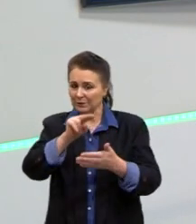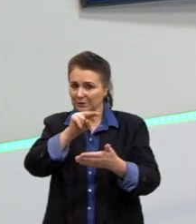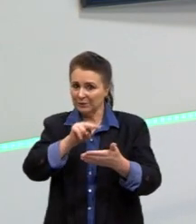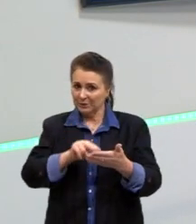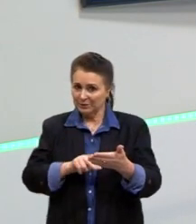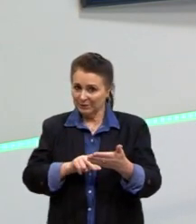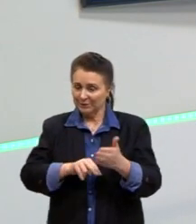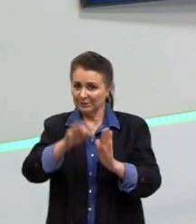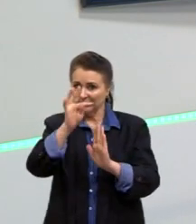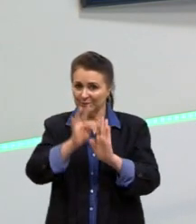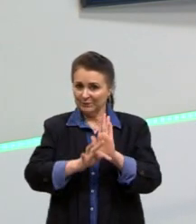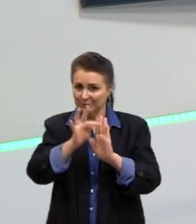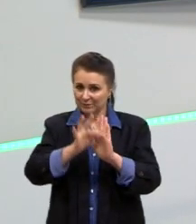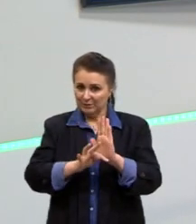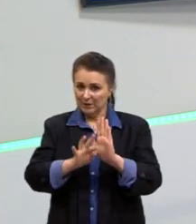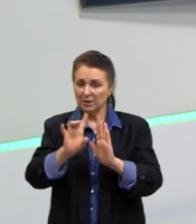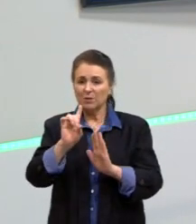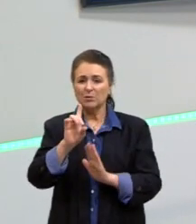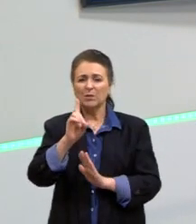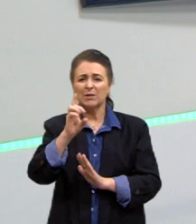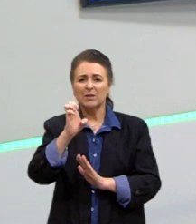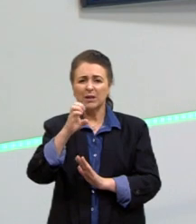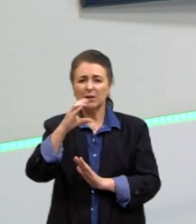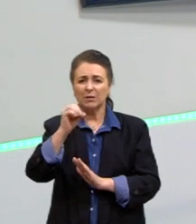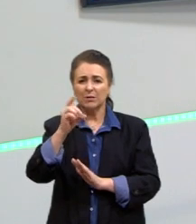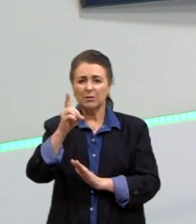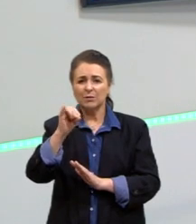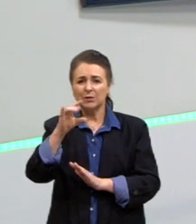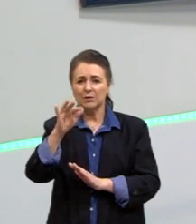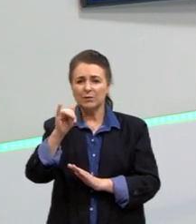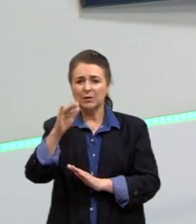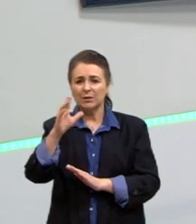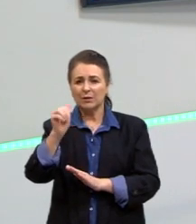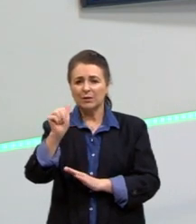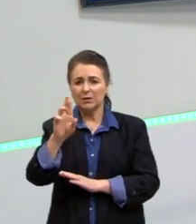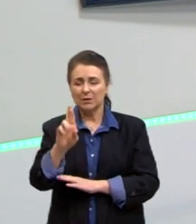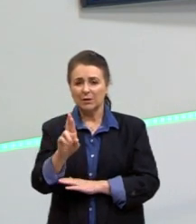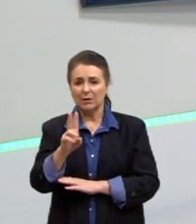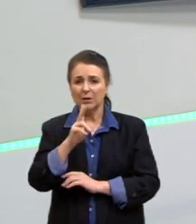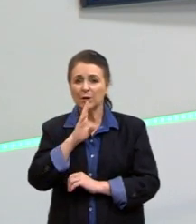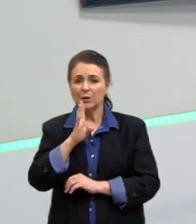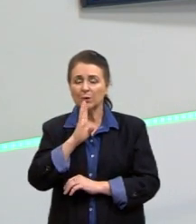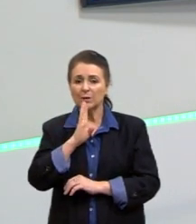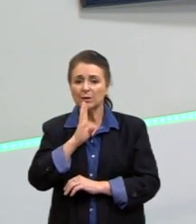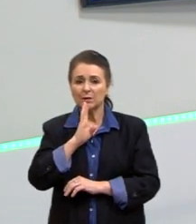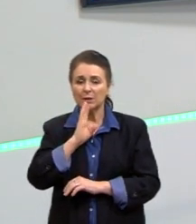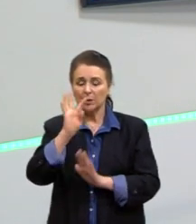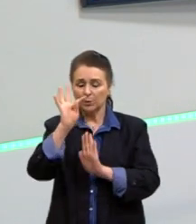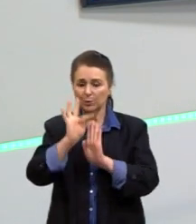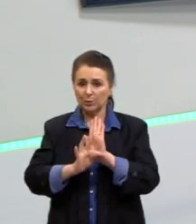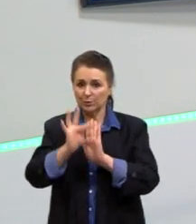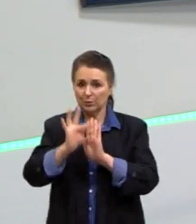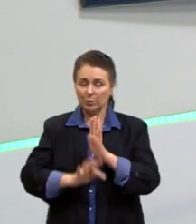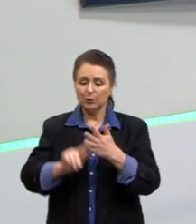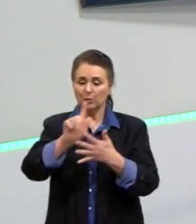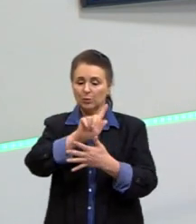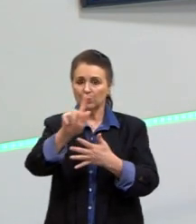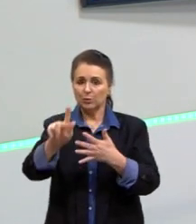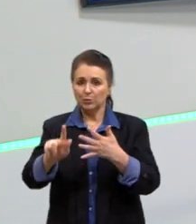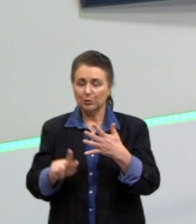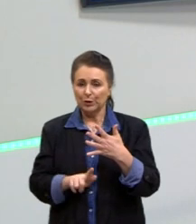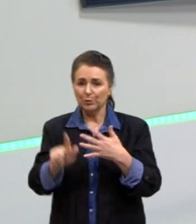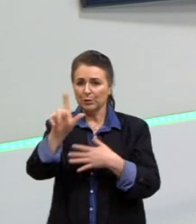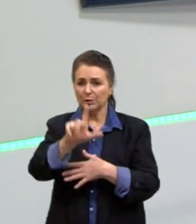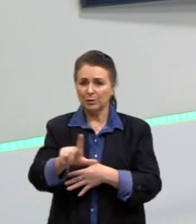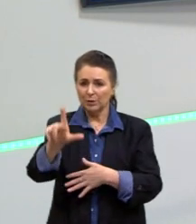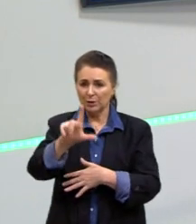não apenas decodificar. Então, ter o conhecimento de se um texto é de um gênero literário ou de um